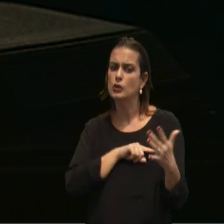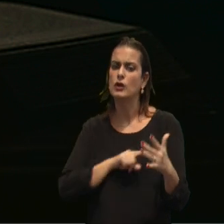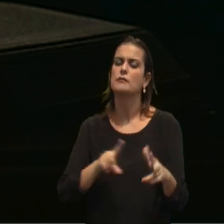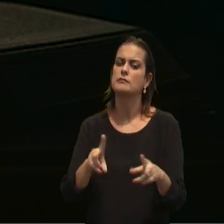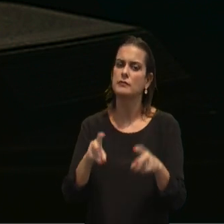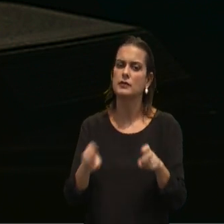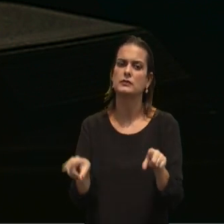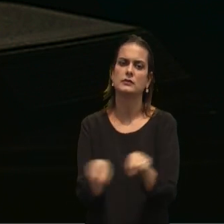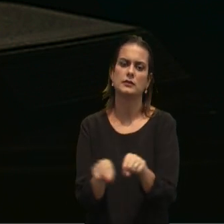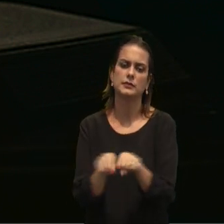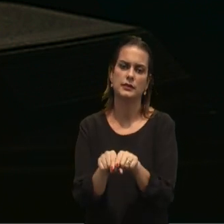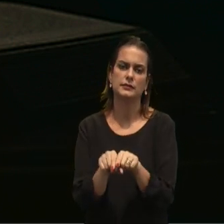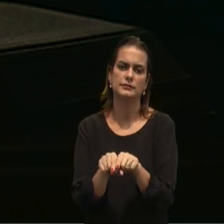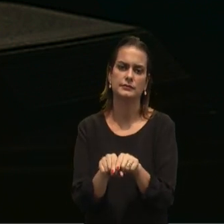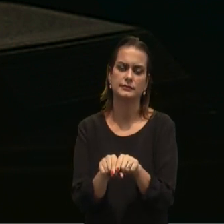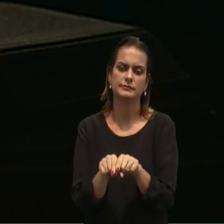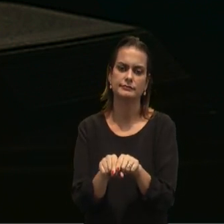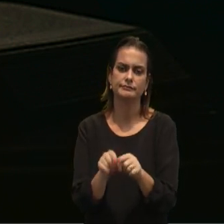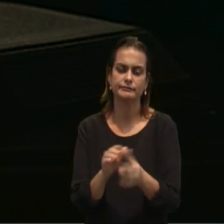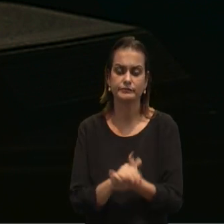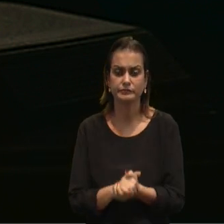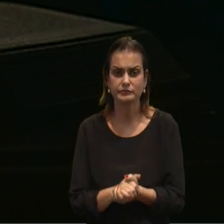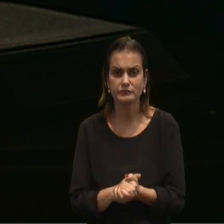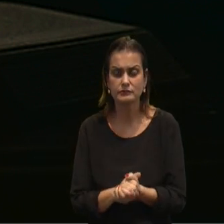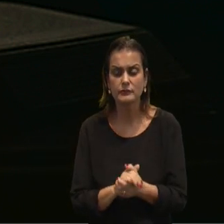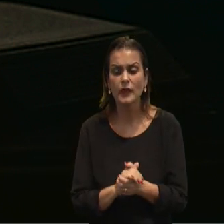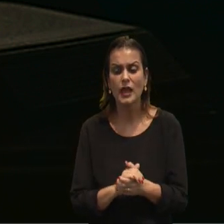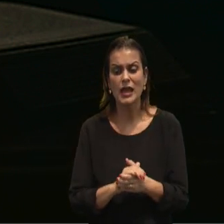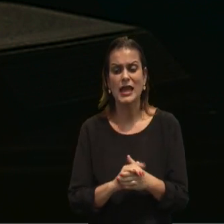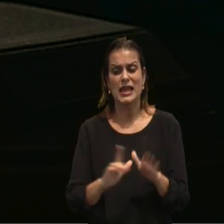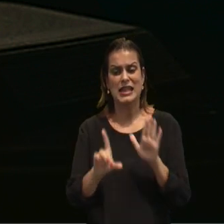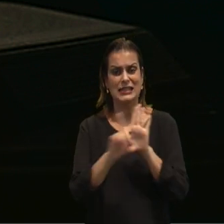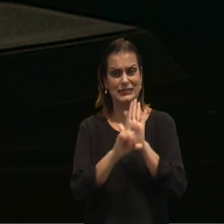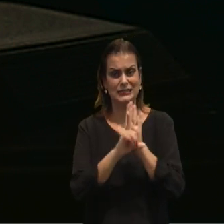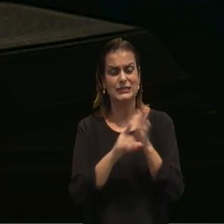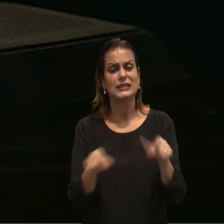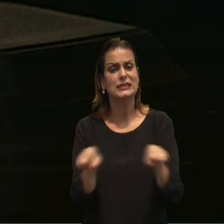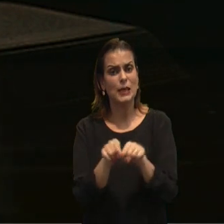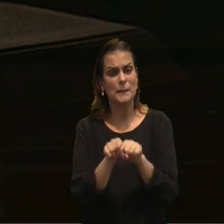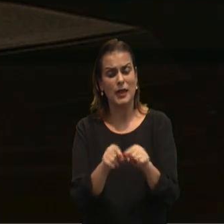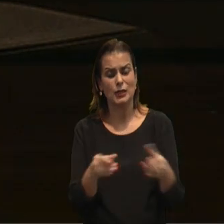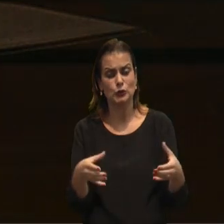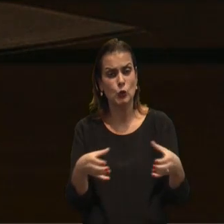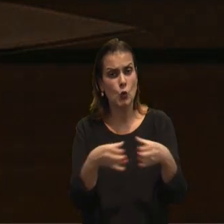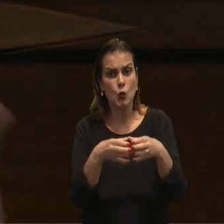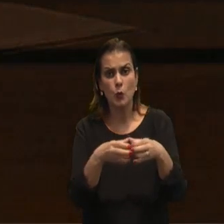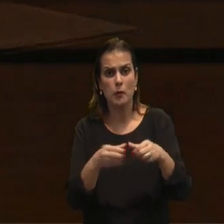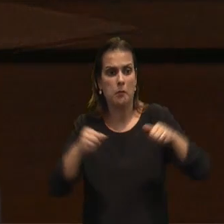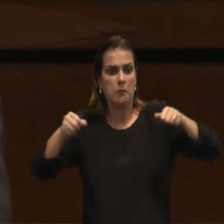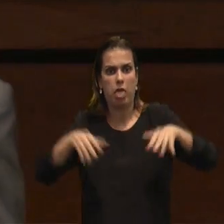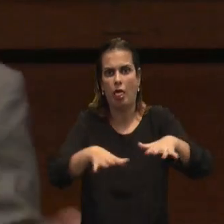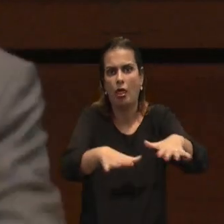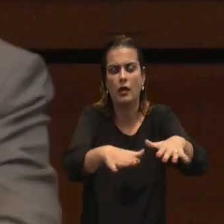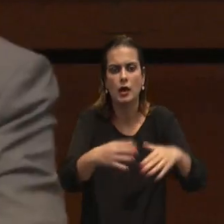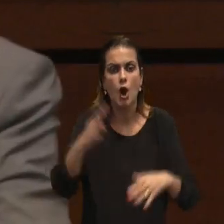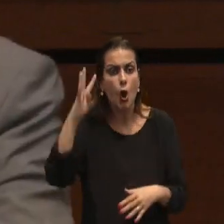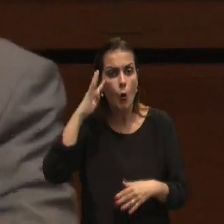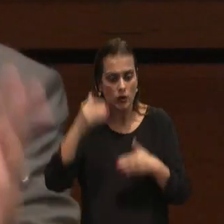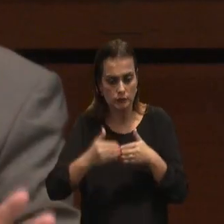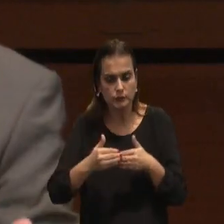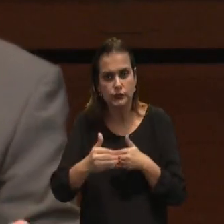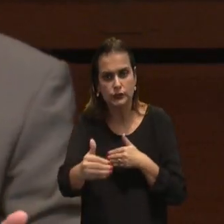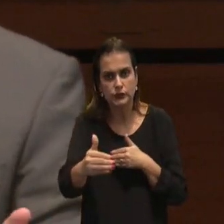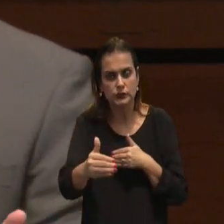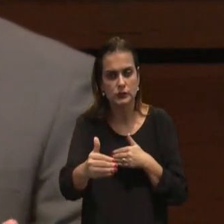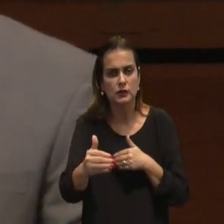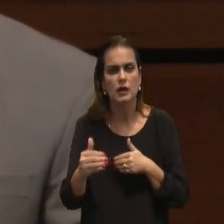percebemos. O decreto que saiu ontem, ele está limitando a presença de membros da igreja a partir de quarta-feira, eu vou falar sobre